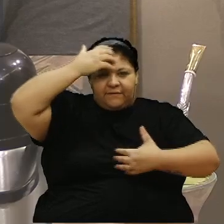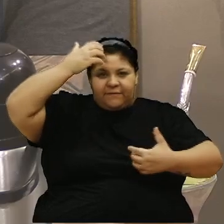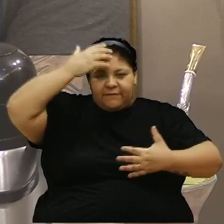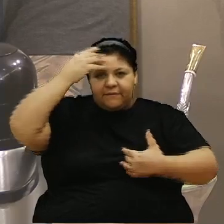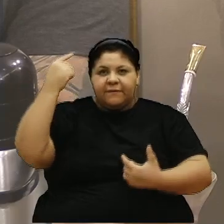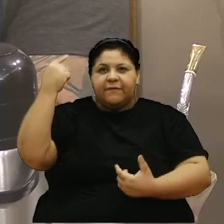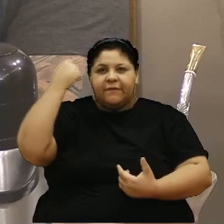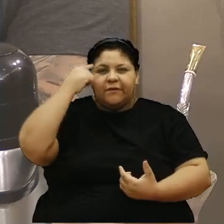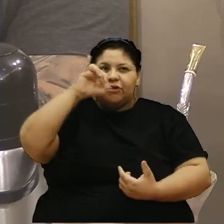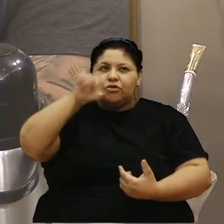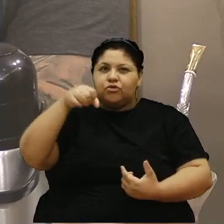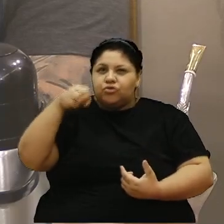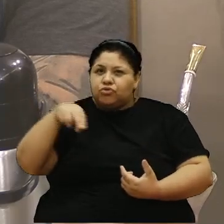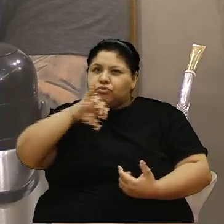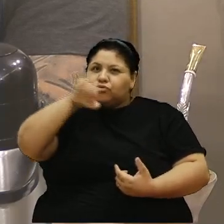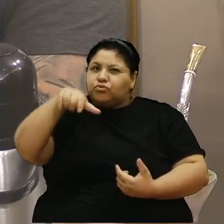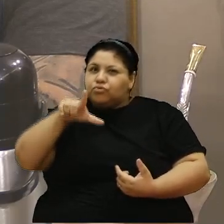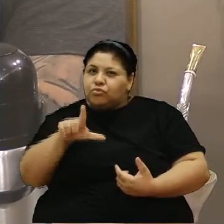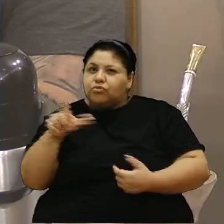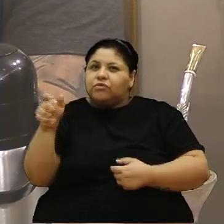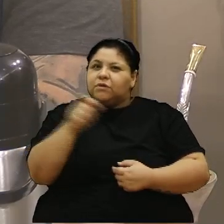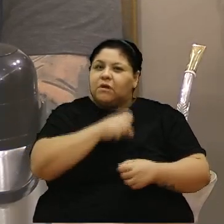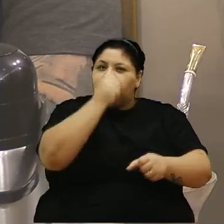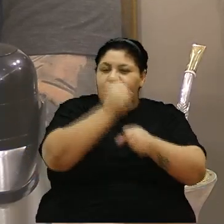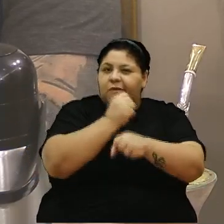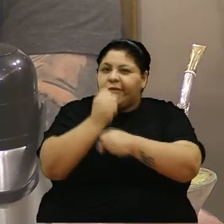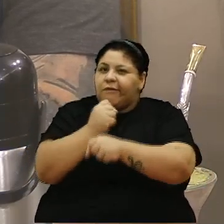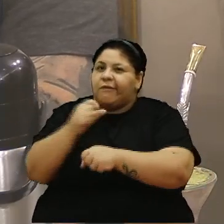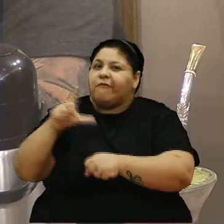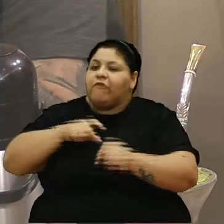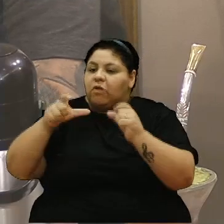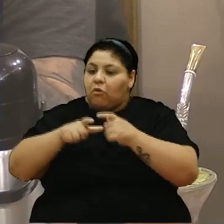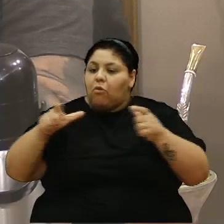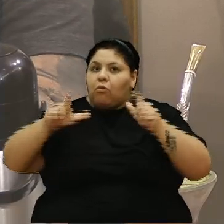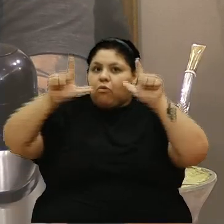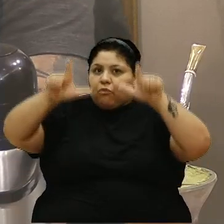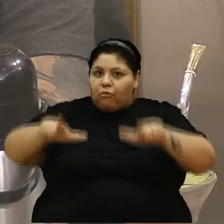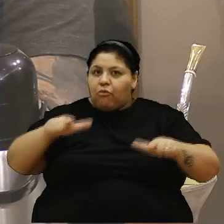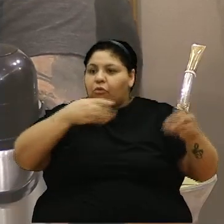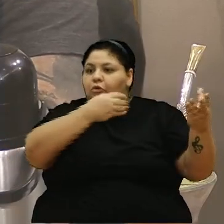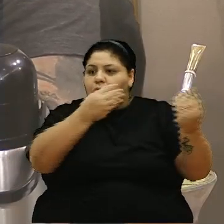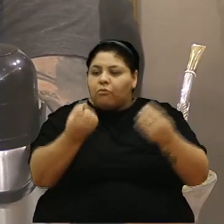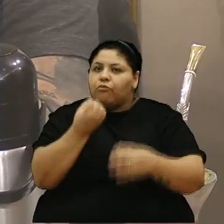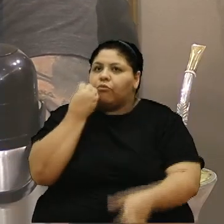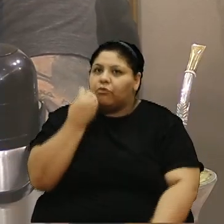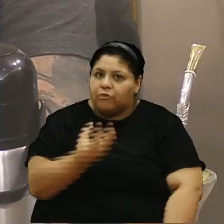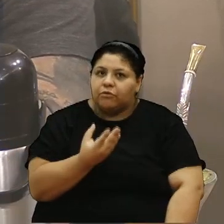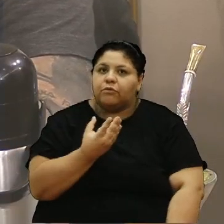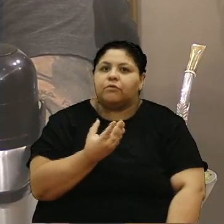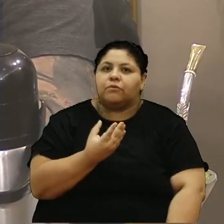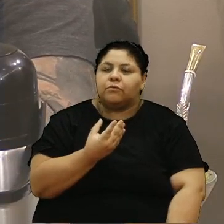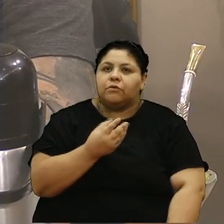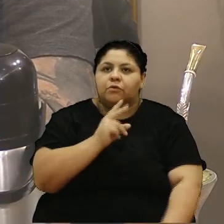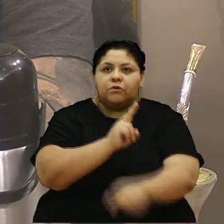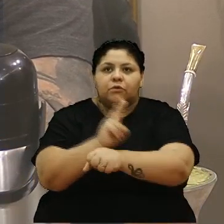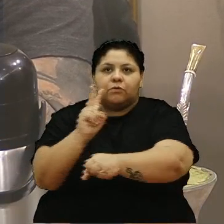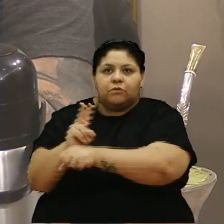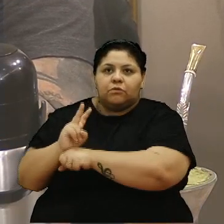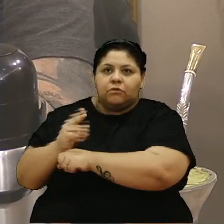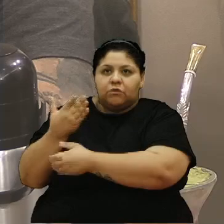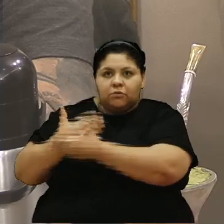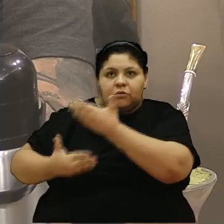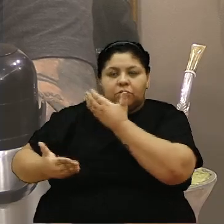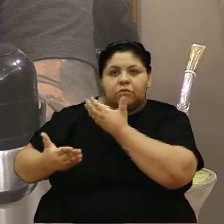previsão de junho e julho, e que está sendo reformado e vai ter um amplo espaço lá que vai ser muito bem conservado e preservado, tudo